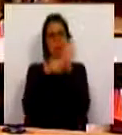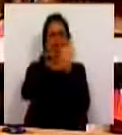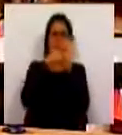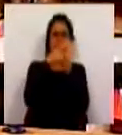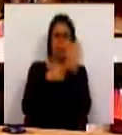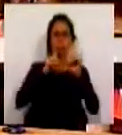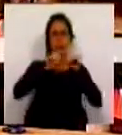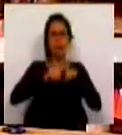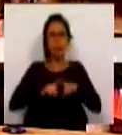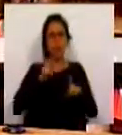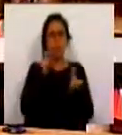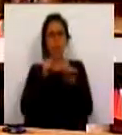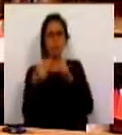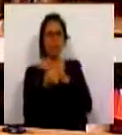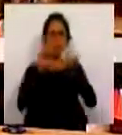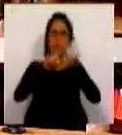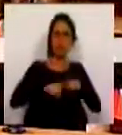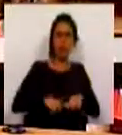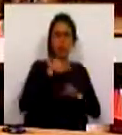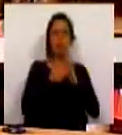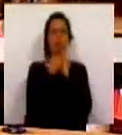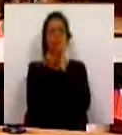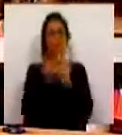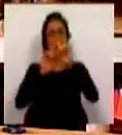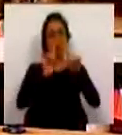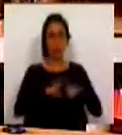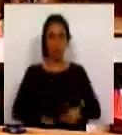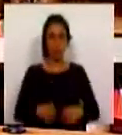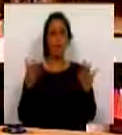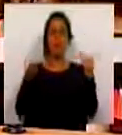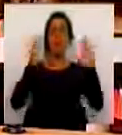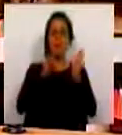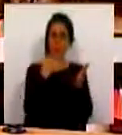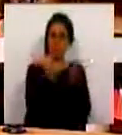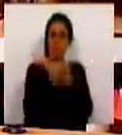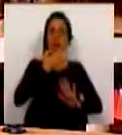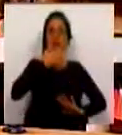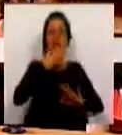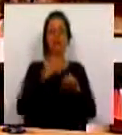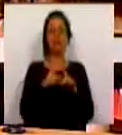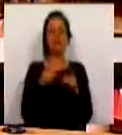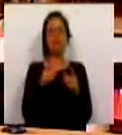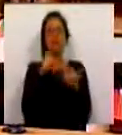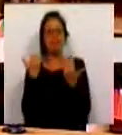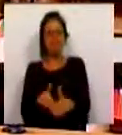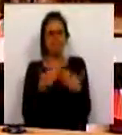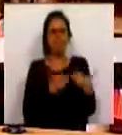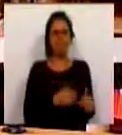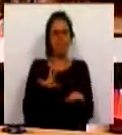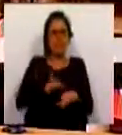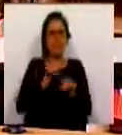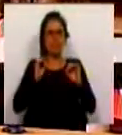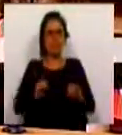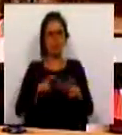sob variadas perspectivas e com medidas de diferente natureza, mas sempre com um tom restritivo, insensível